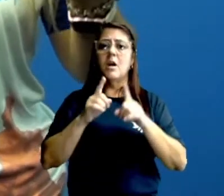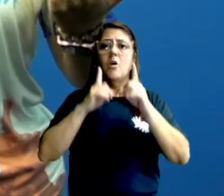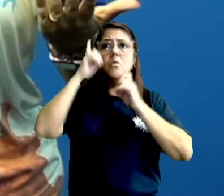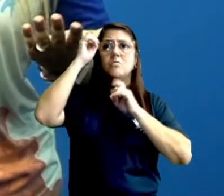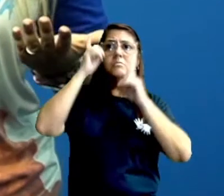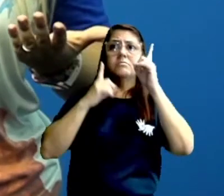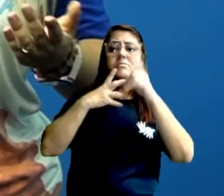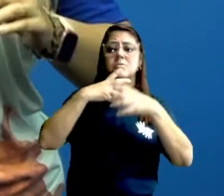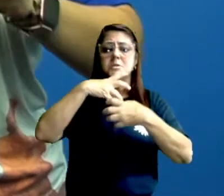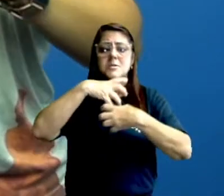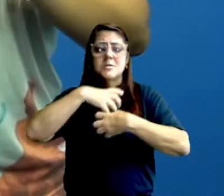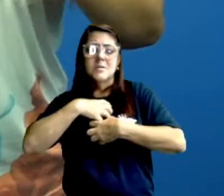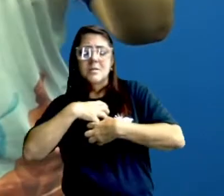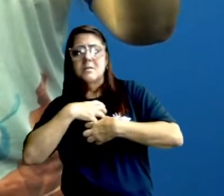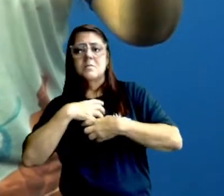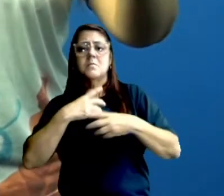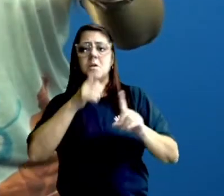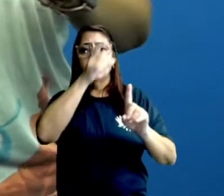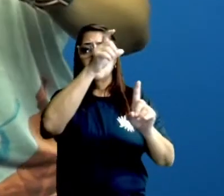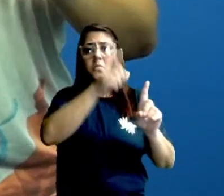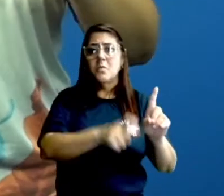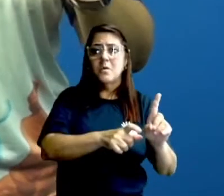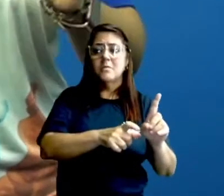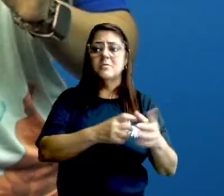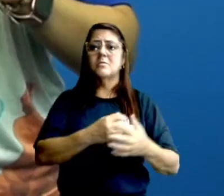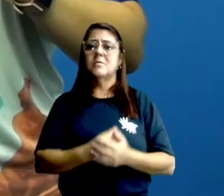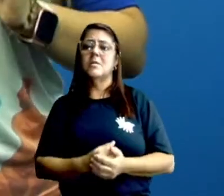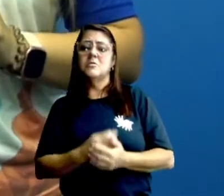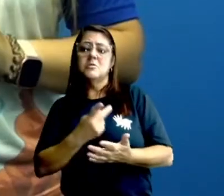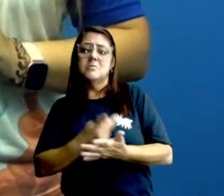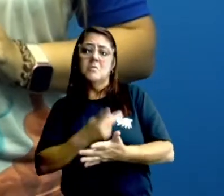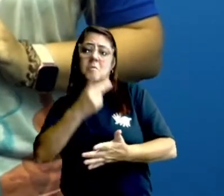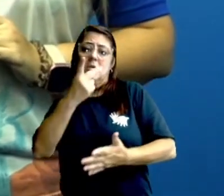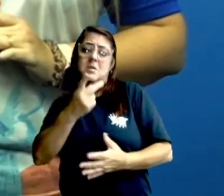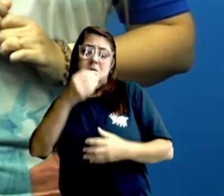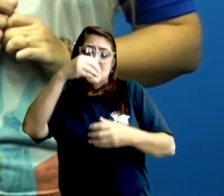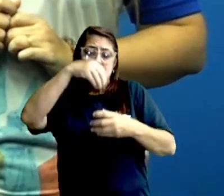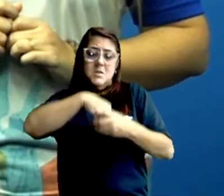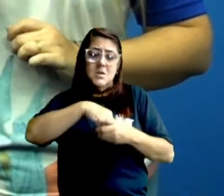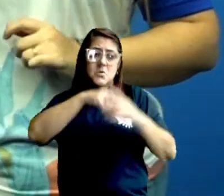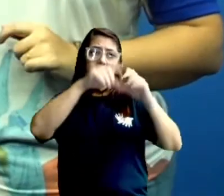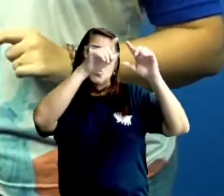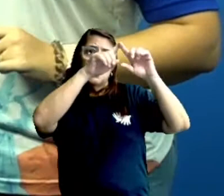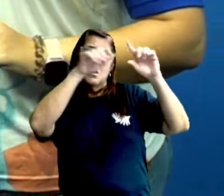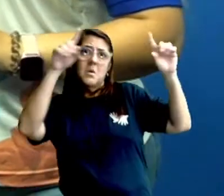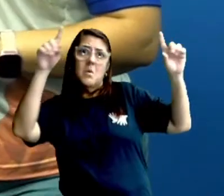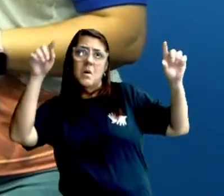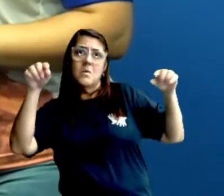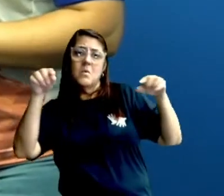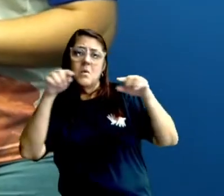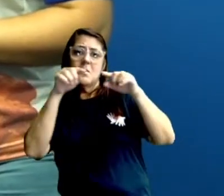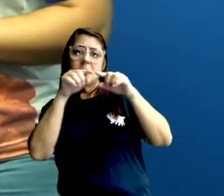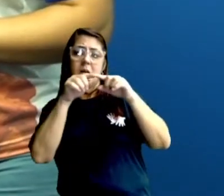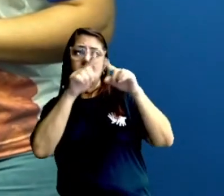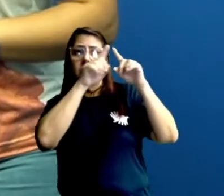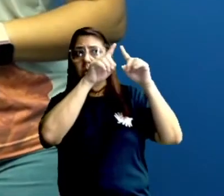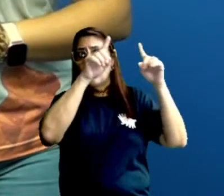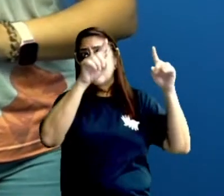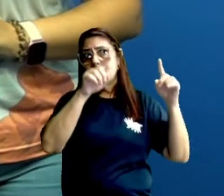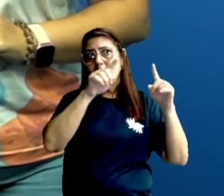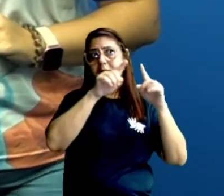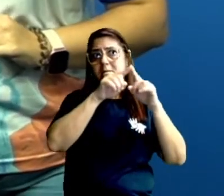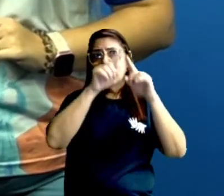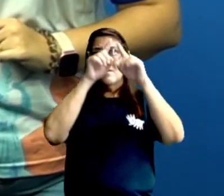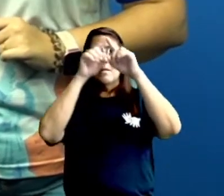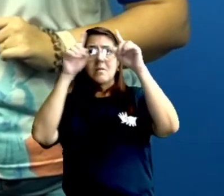o sentimento deles, o que está acontecendo dentro de cada quadrado. E cada quadradinho desse